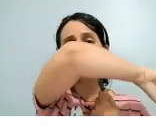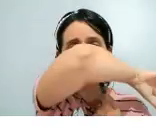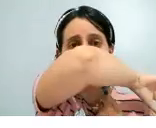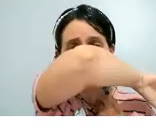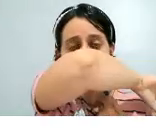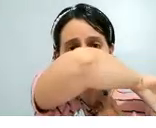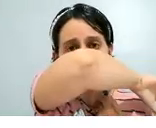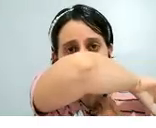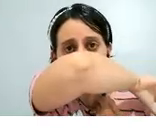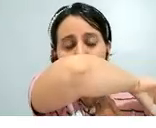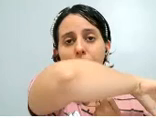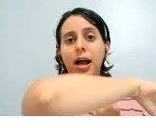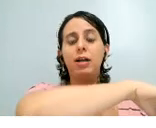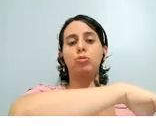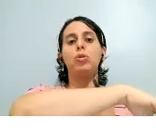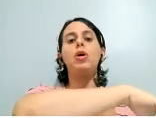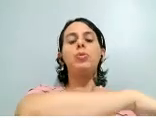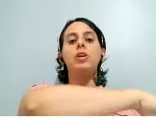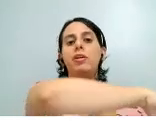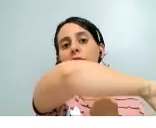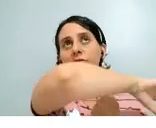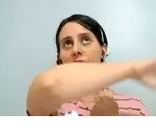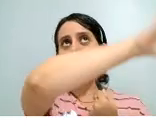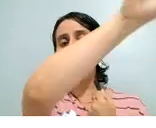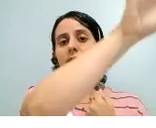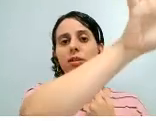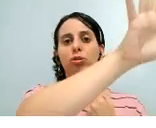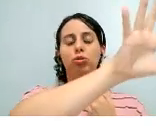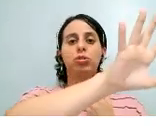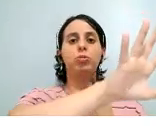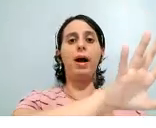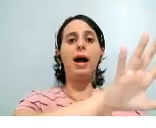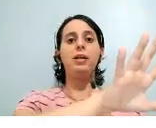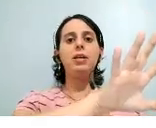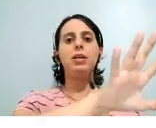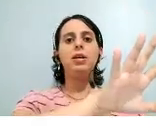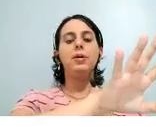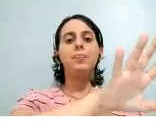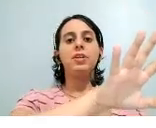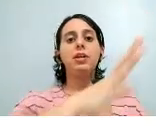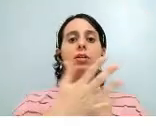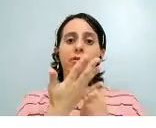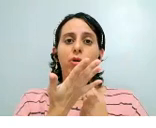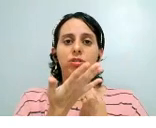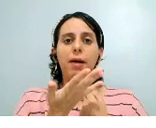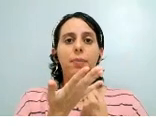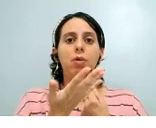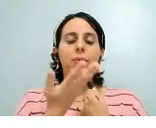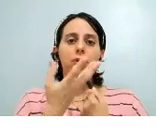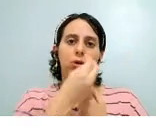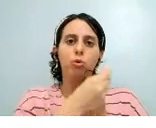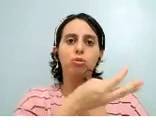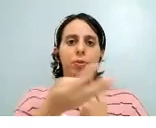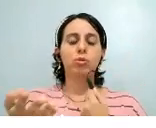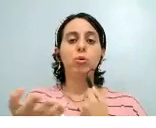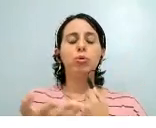que tossir, eu vou fazer aqui no braço, porque eu vou evitar que isso se espalhe e não vou usar a